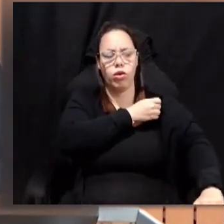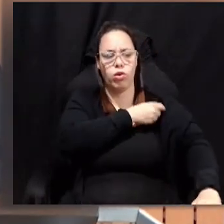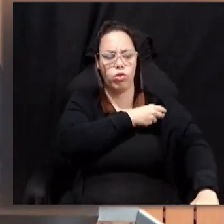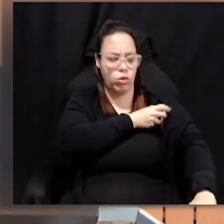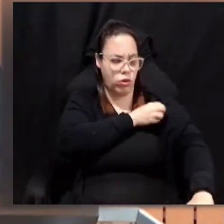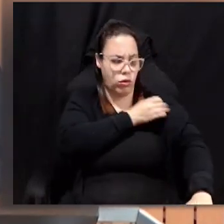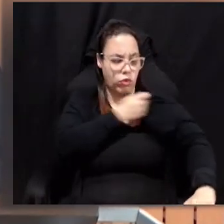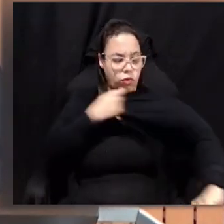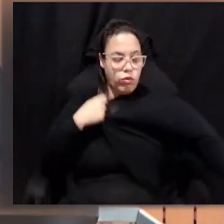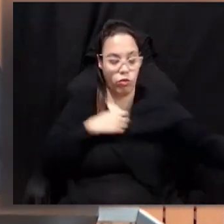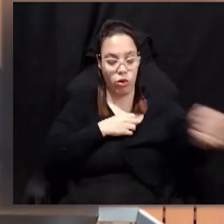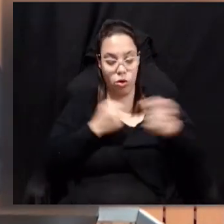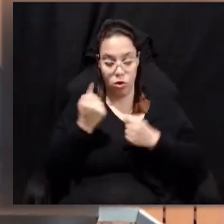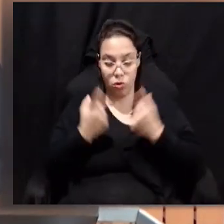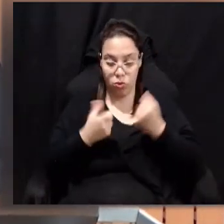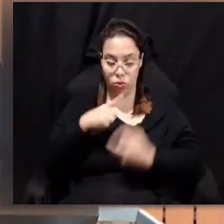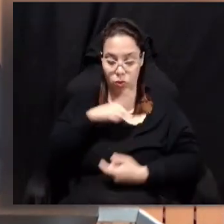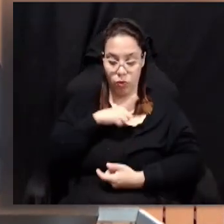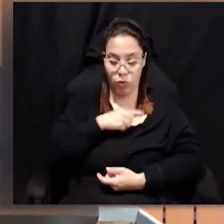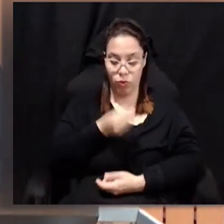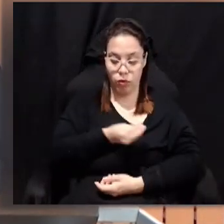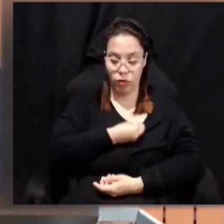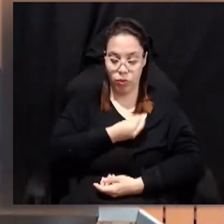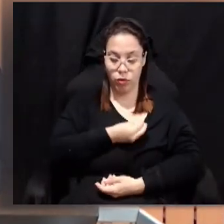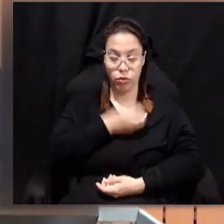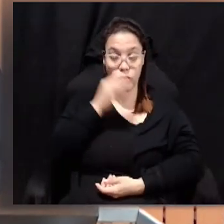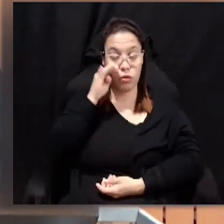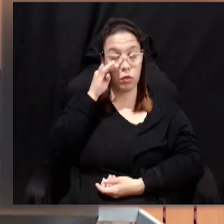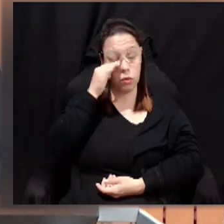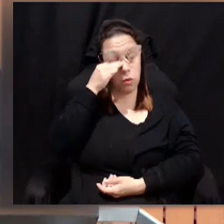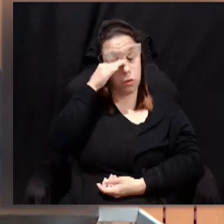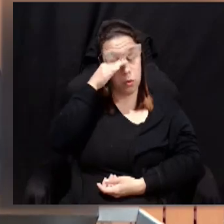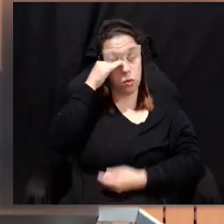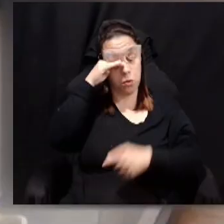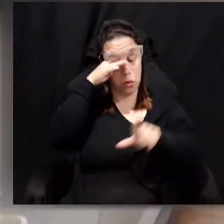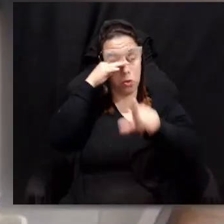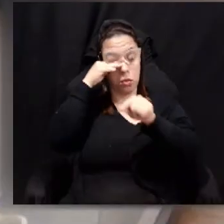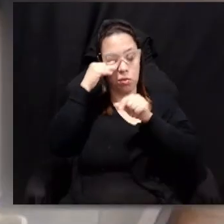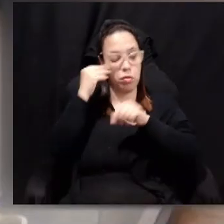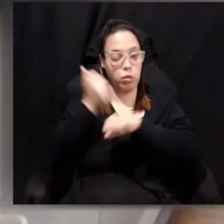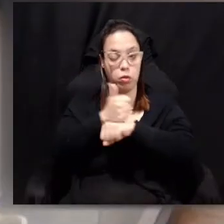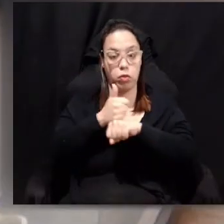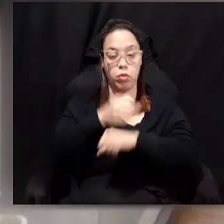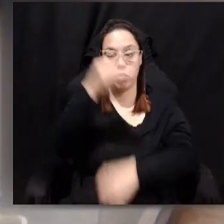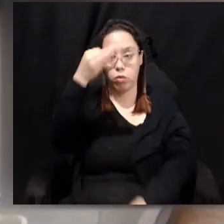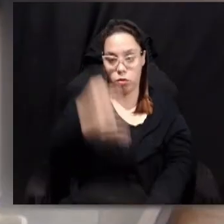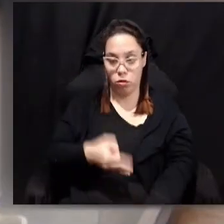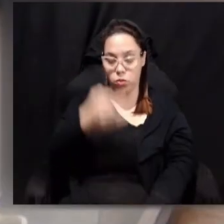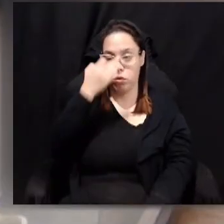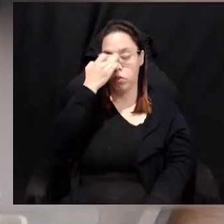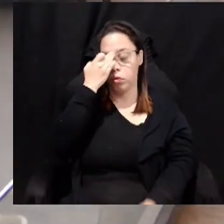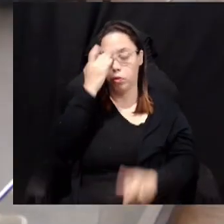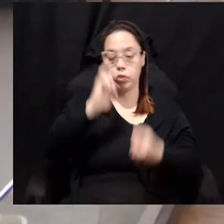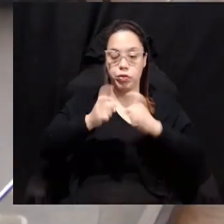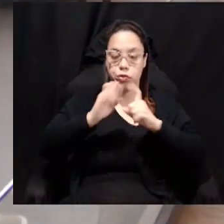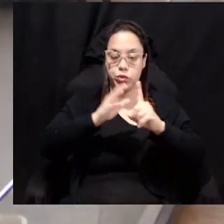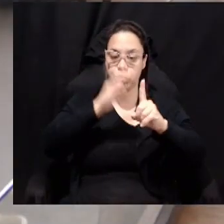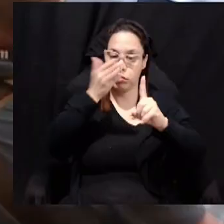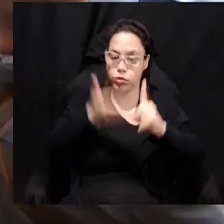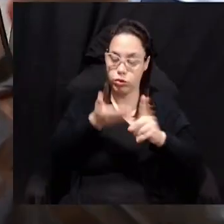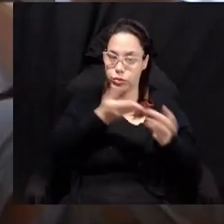poucas que temos nessa vida, que escolhemos a profissão certa. Na reunião solene foram entregues